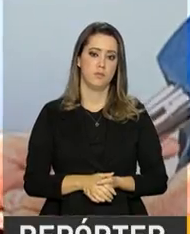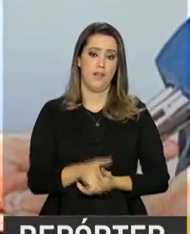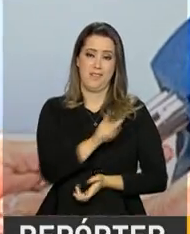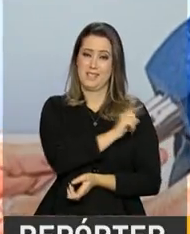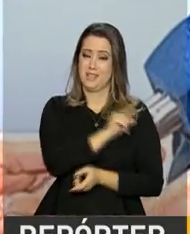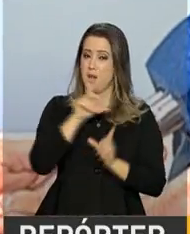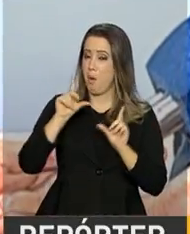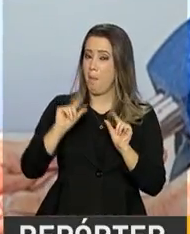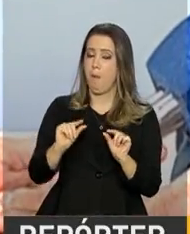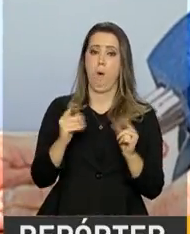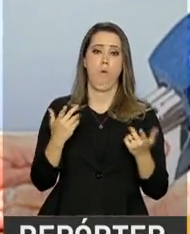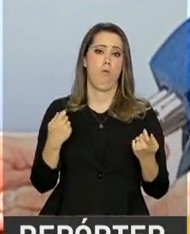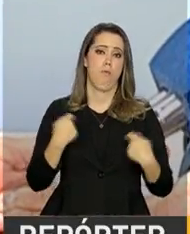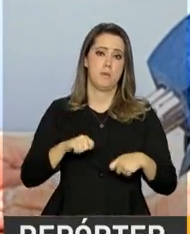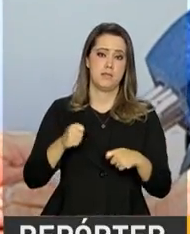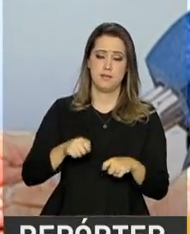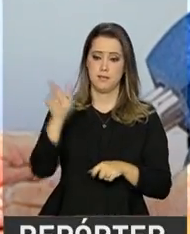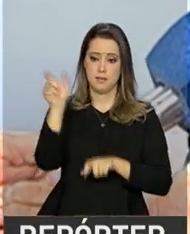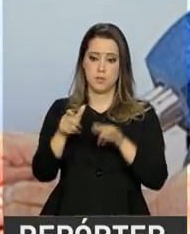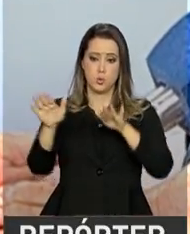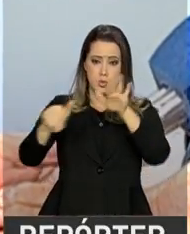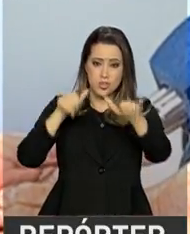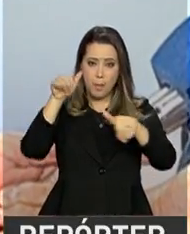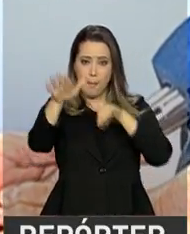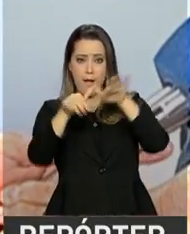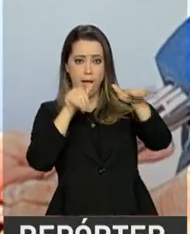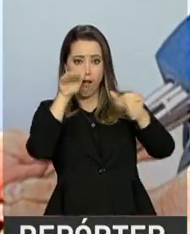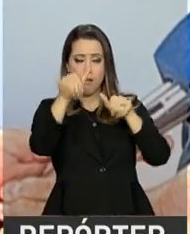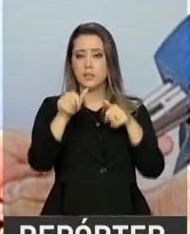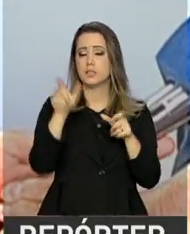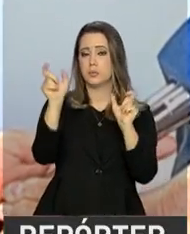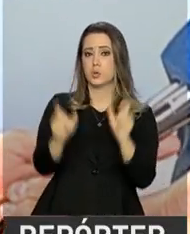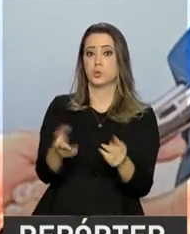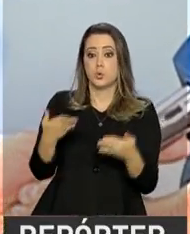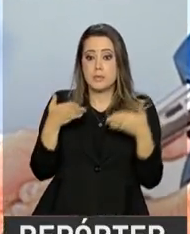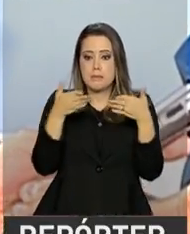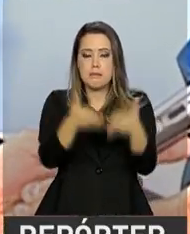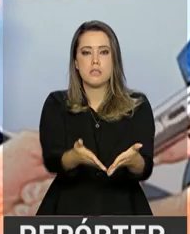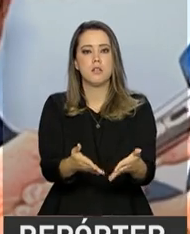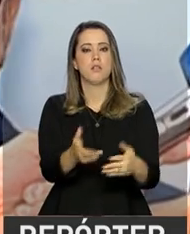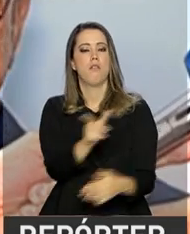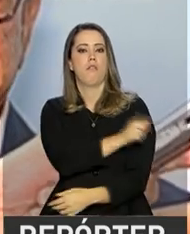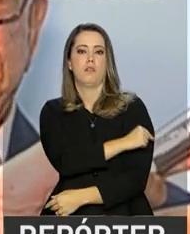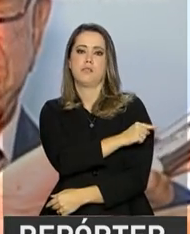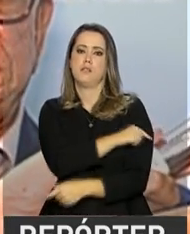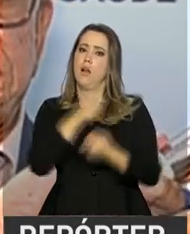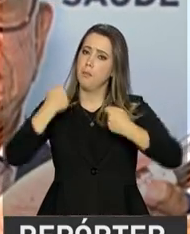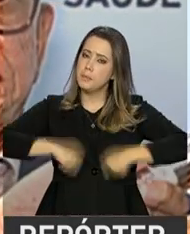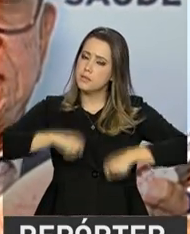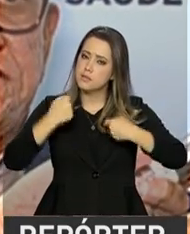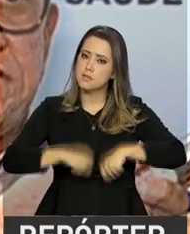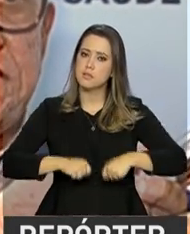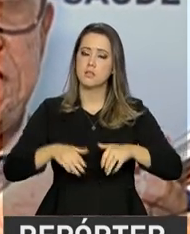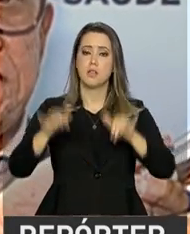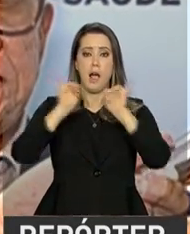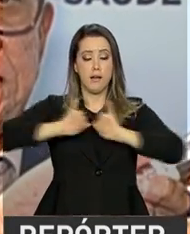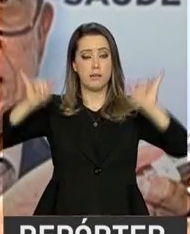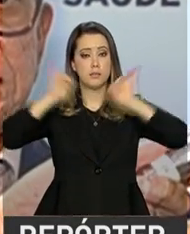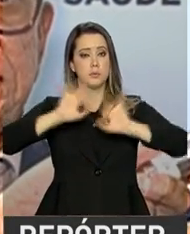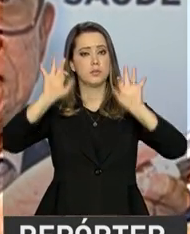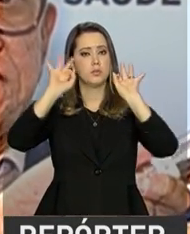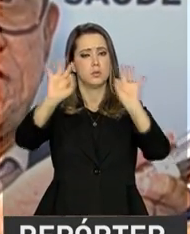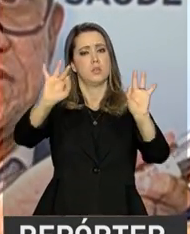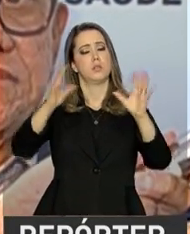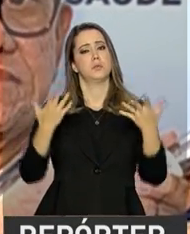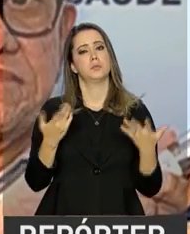baixa nós estamos fazendo um apelo à população que compareça à unidade de saúde a campanha está pronta